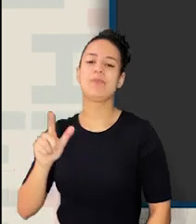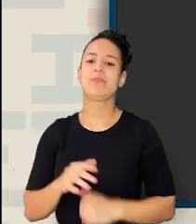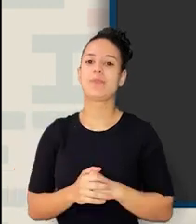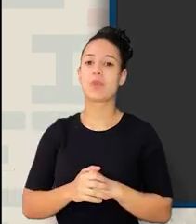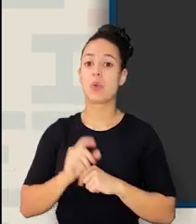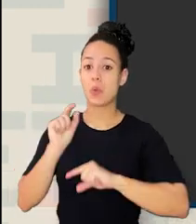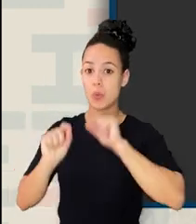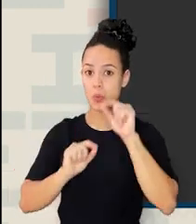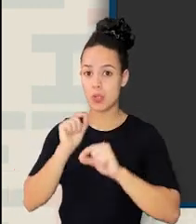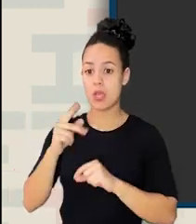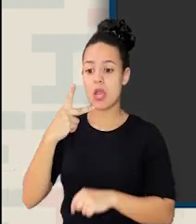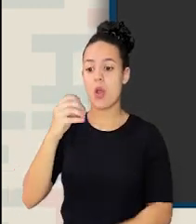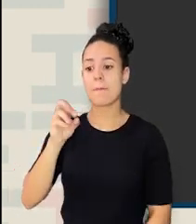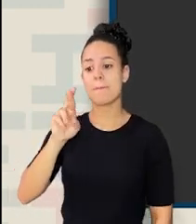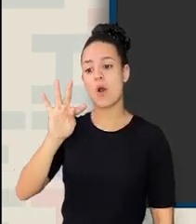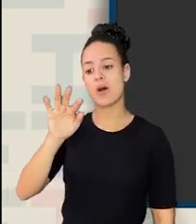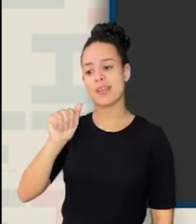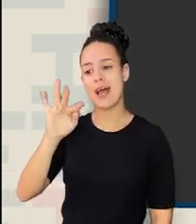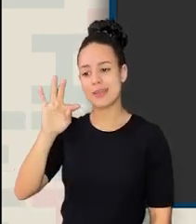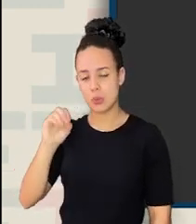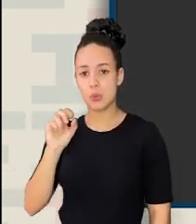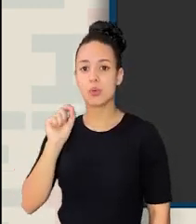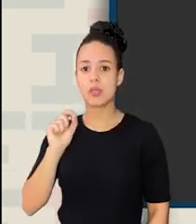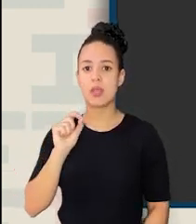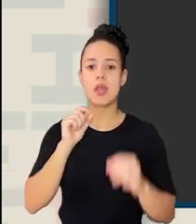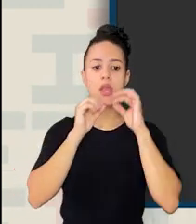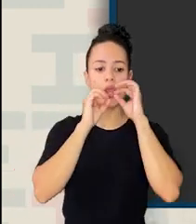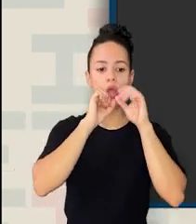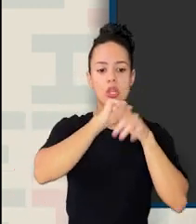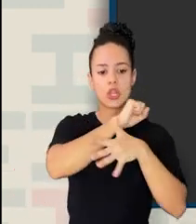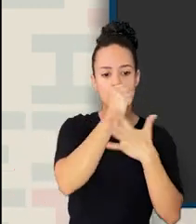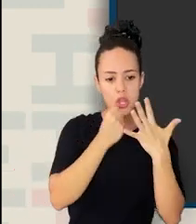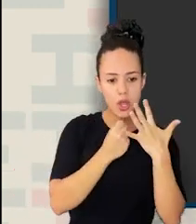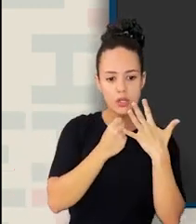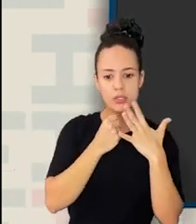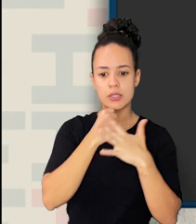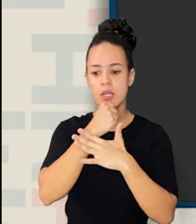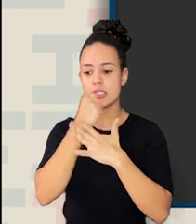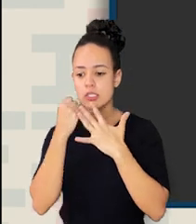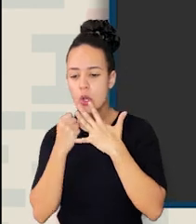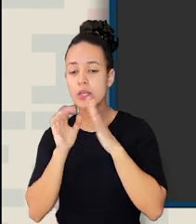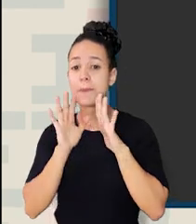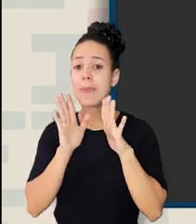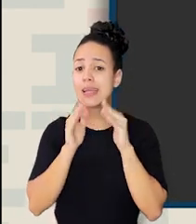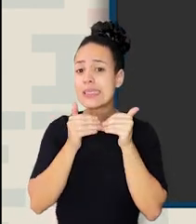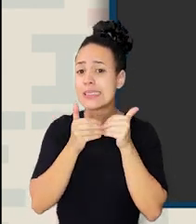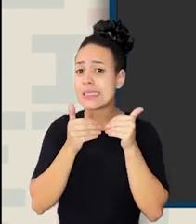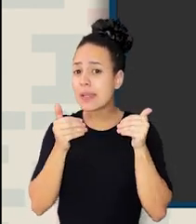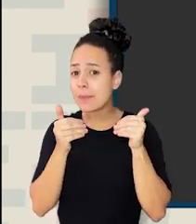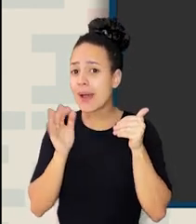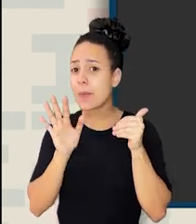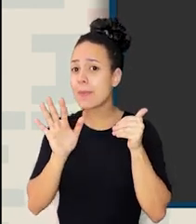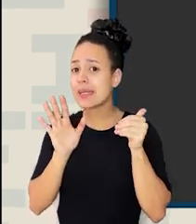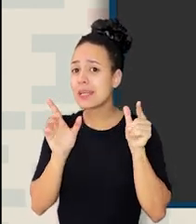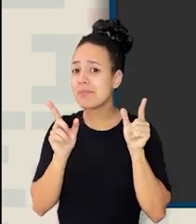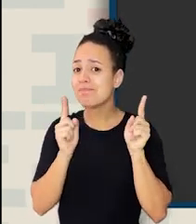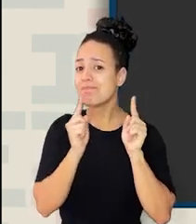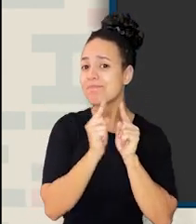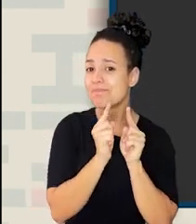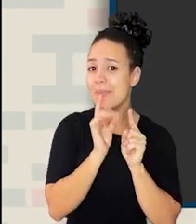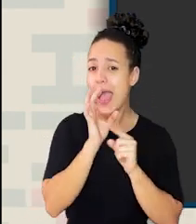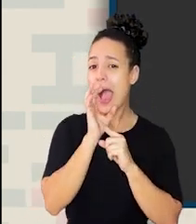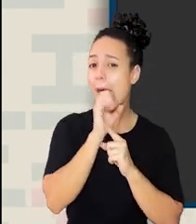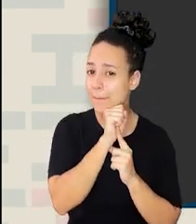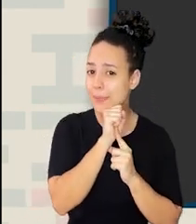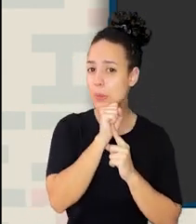o portato consiste em articular cada nota, separando-as e encurtando minimamente sua duração. A